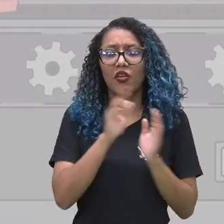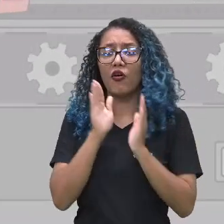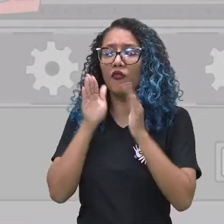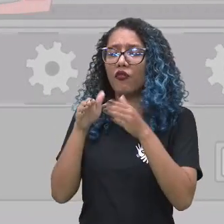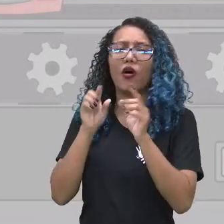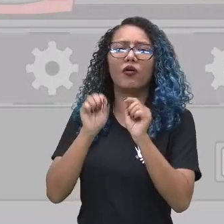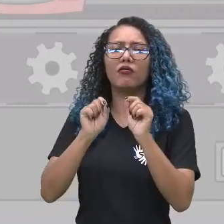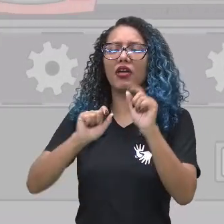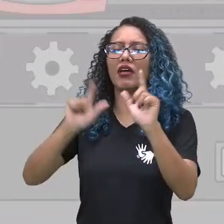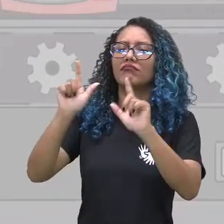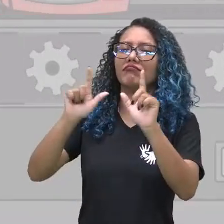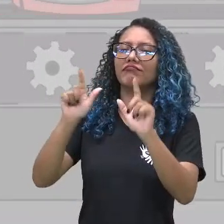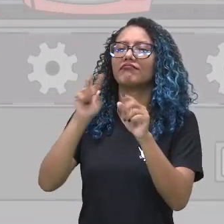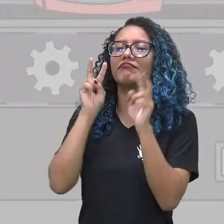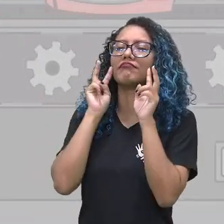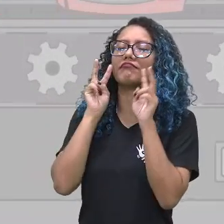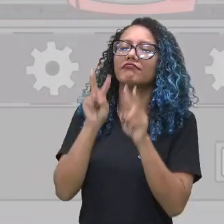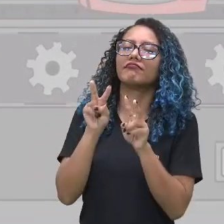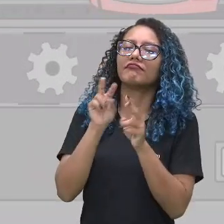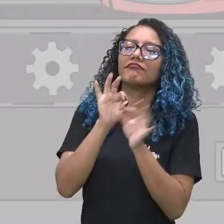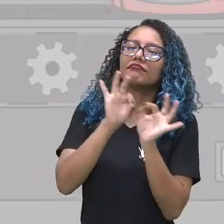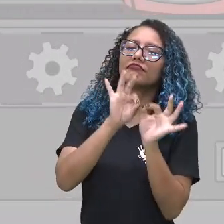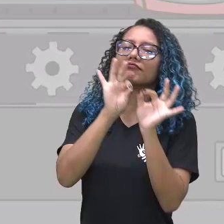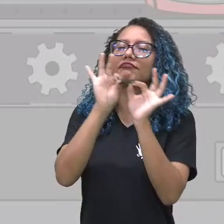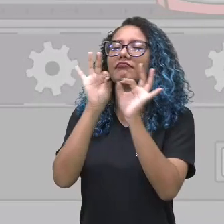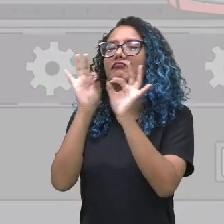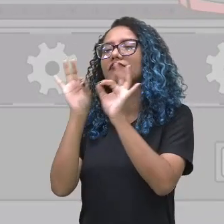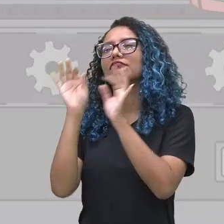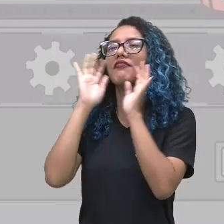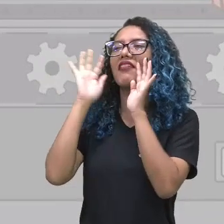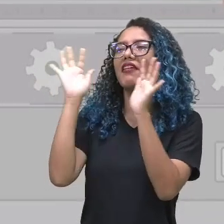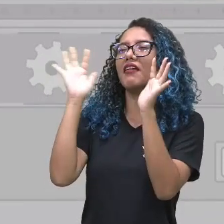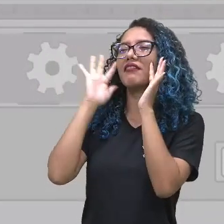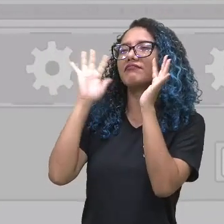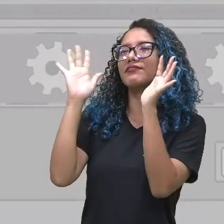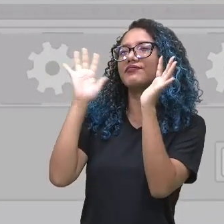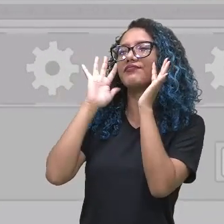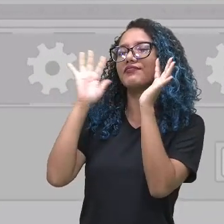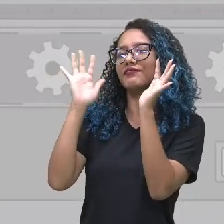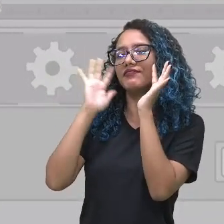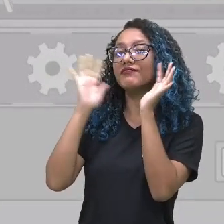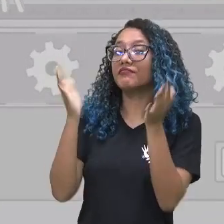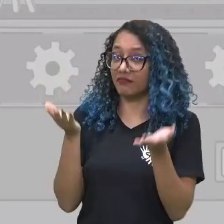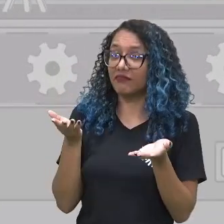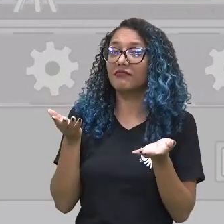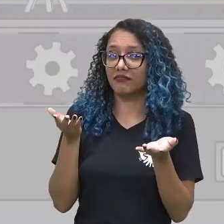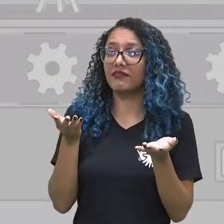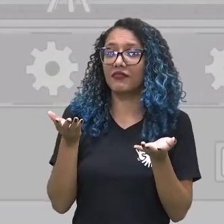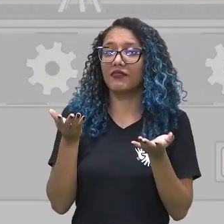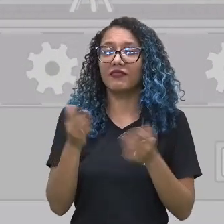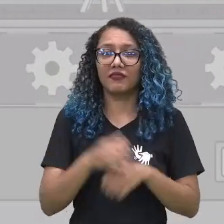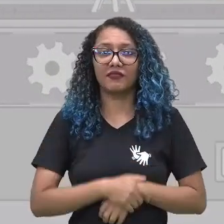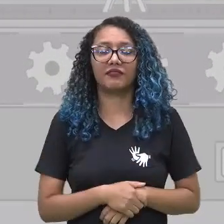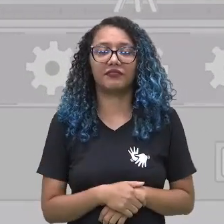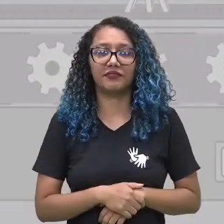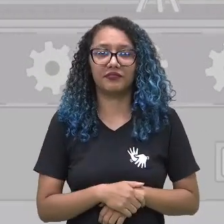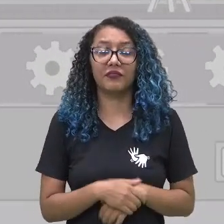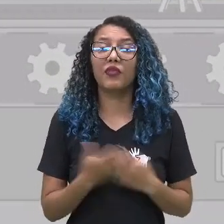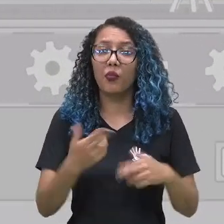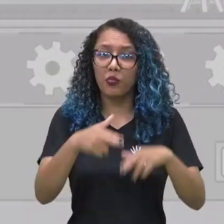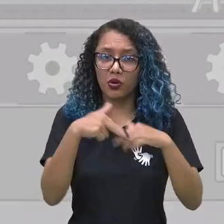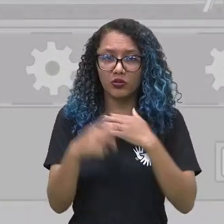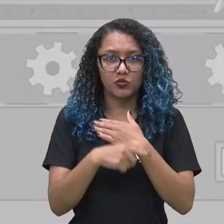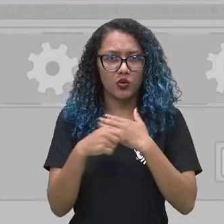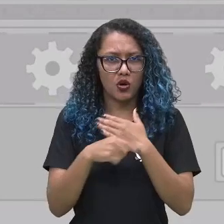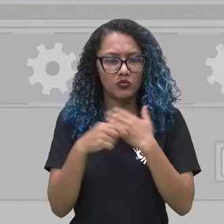exploração que você vive e você passe então a viver num mundo de fantasia. Então, por isso que eles trazem, né, os teóricos, tanto o